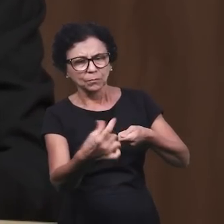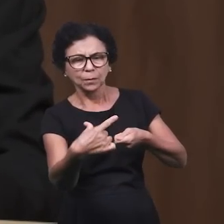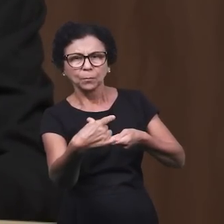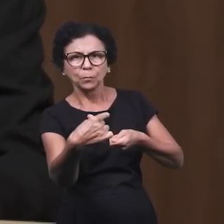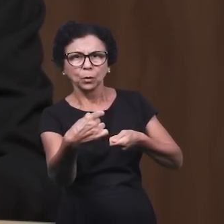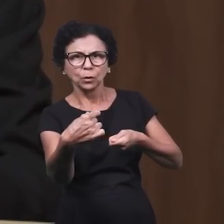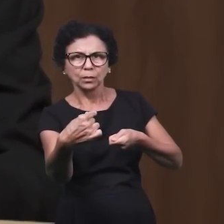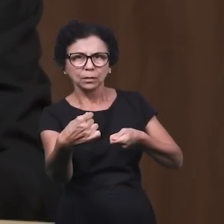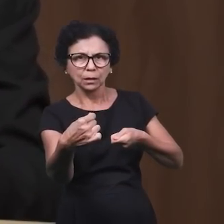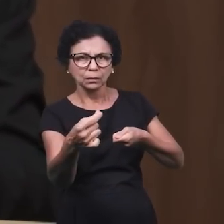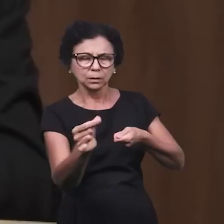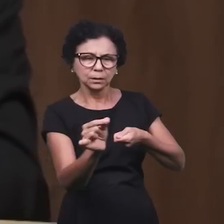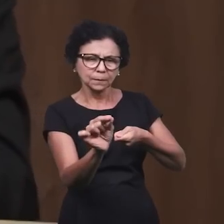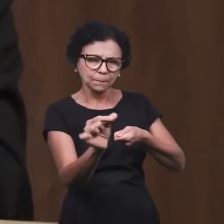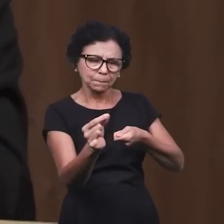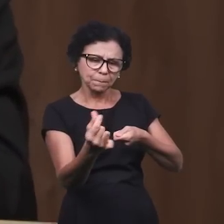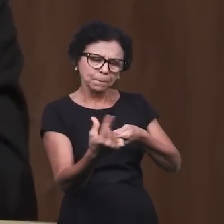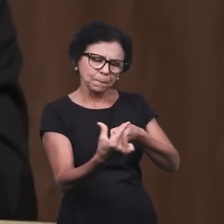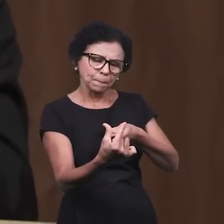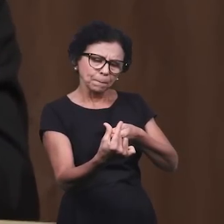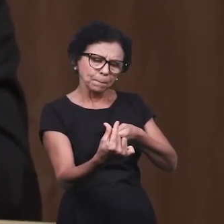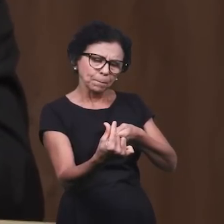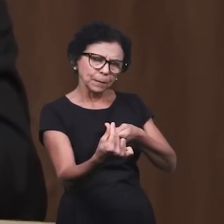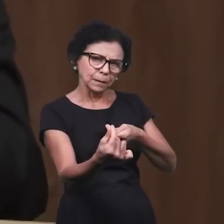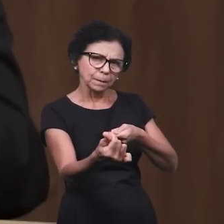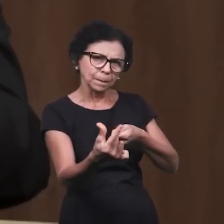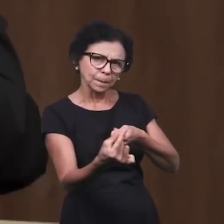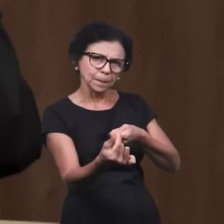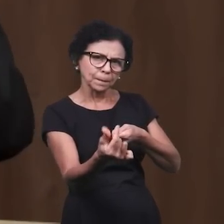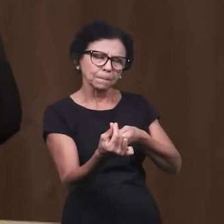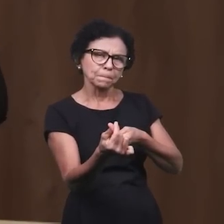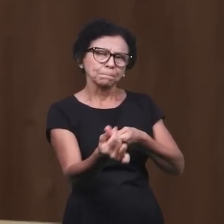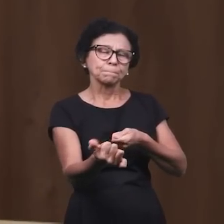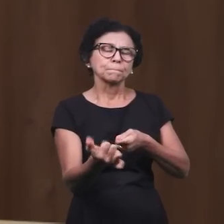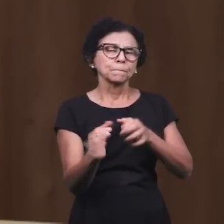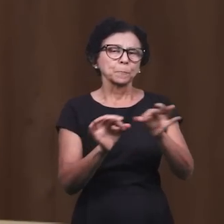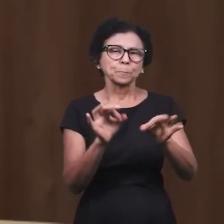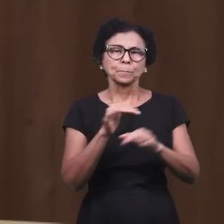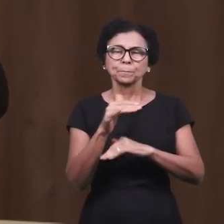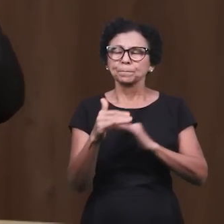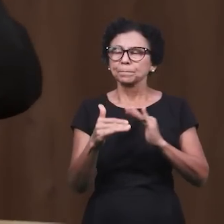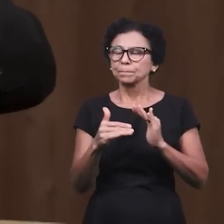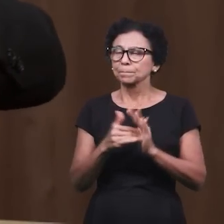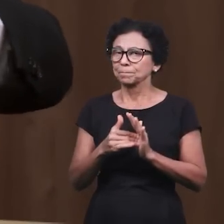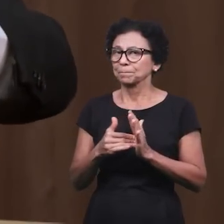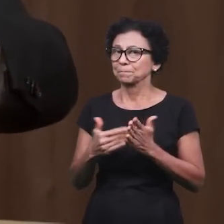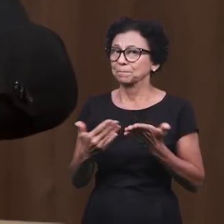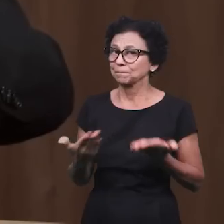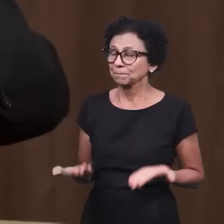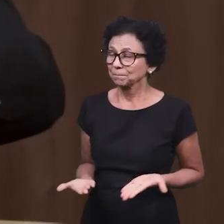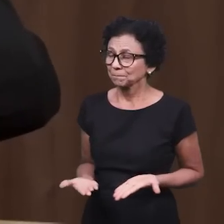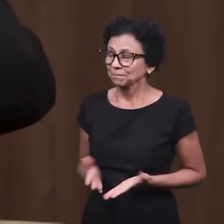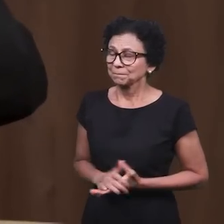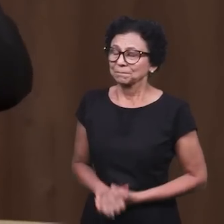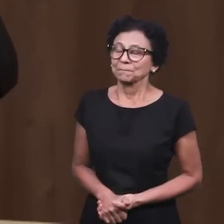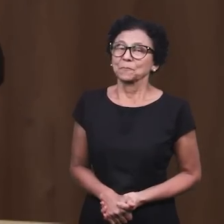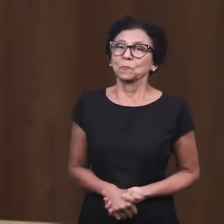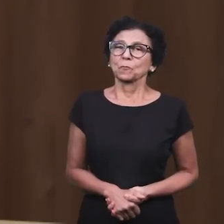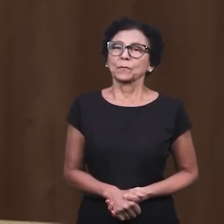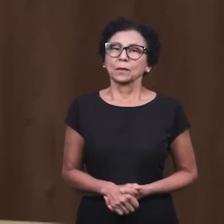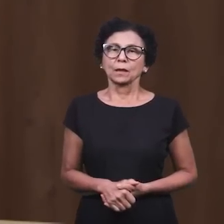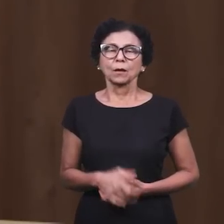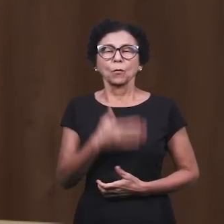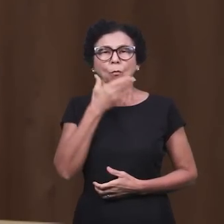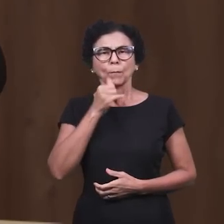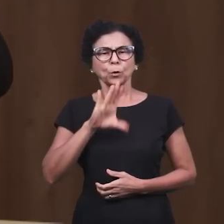suas flechas, aí envolve a escolha, quer dizer, assim como o valente ia no campo, ele ia escolher